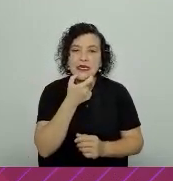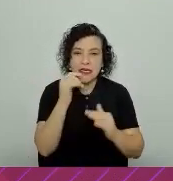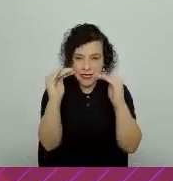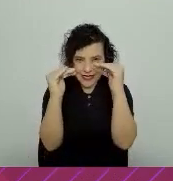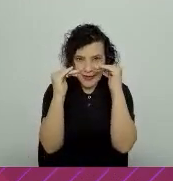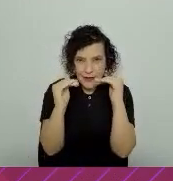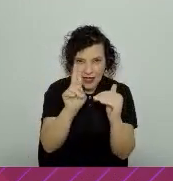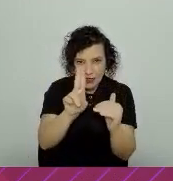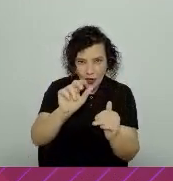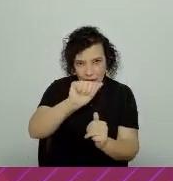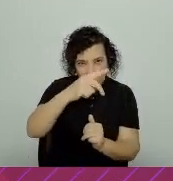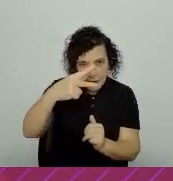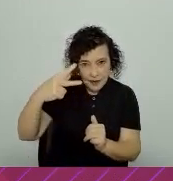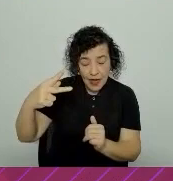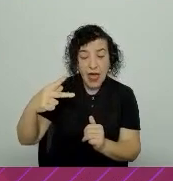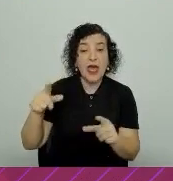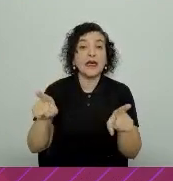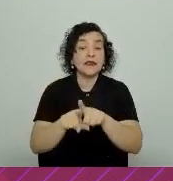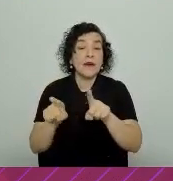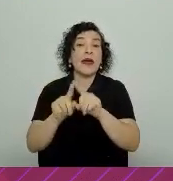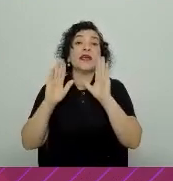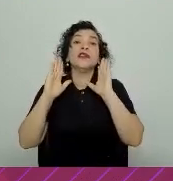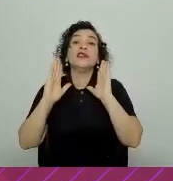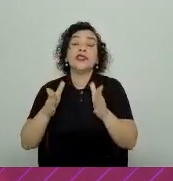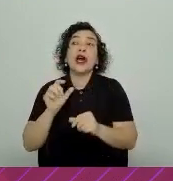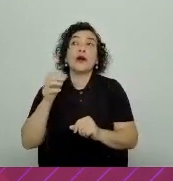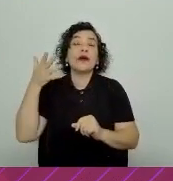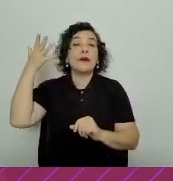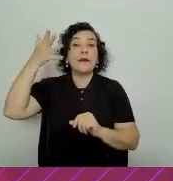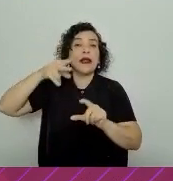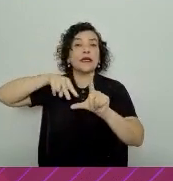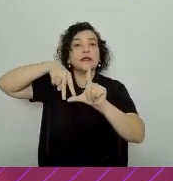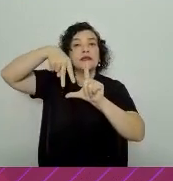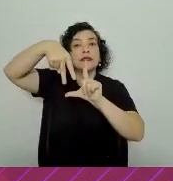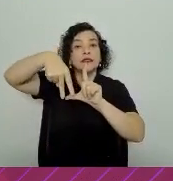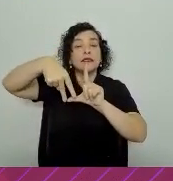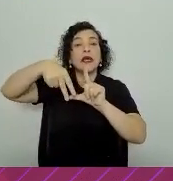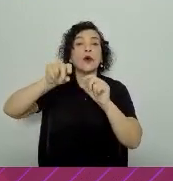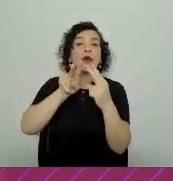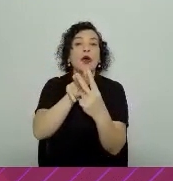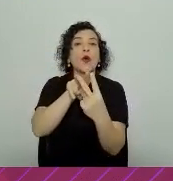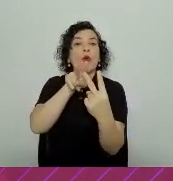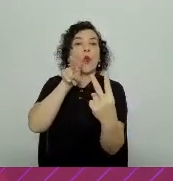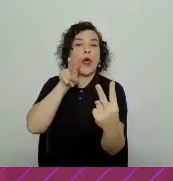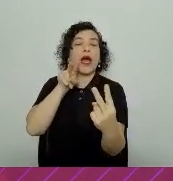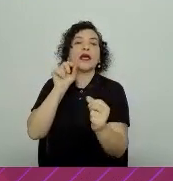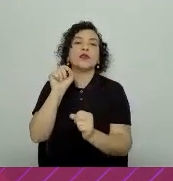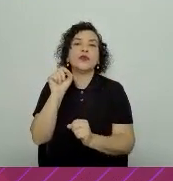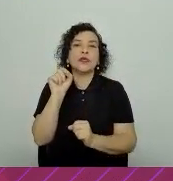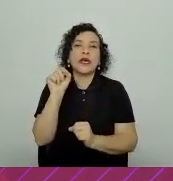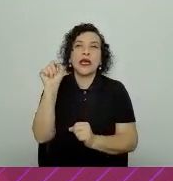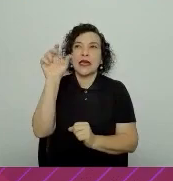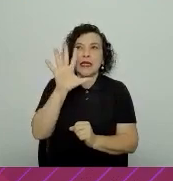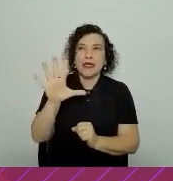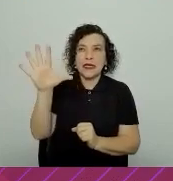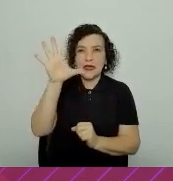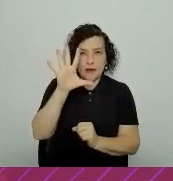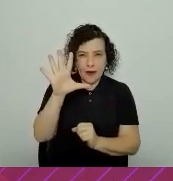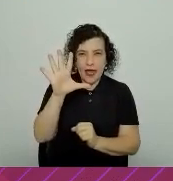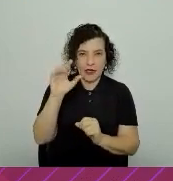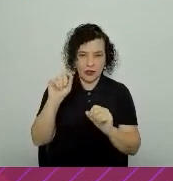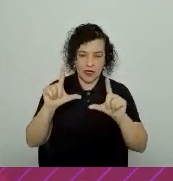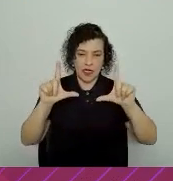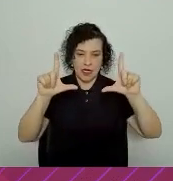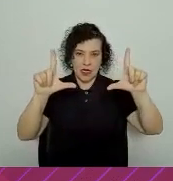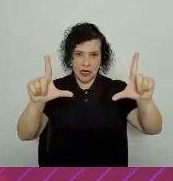em que eu tava fazendo online e a imagem captava a câmera do computador me captava e traduzia